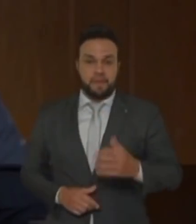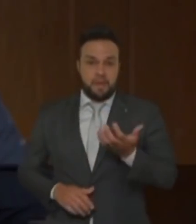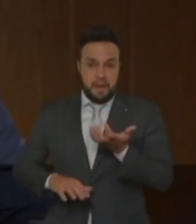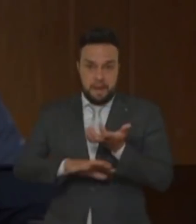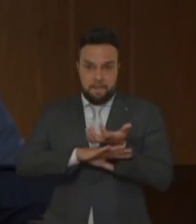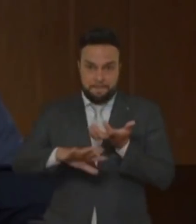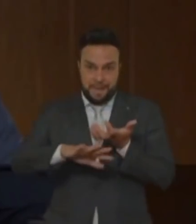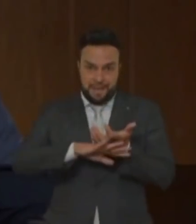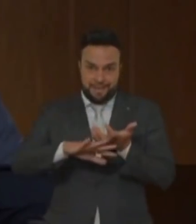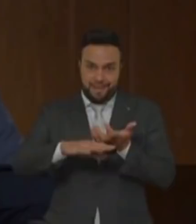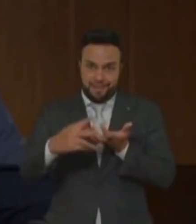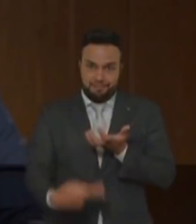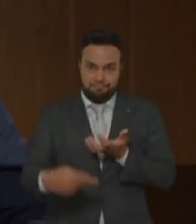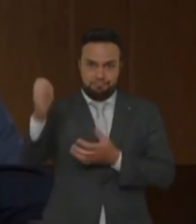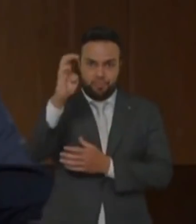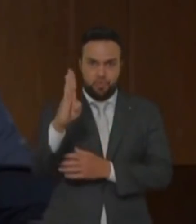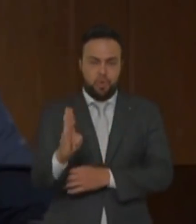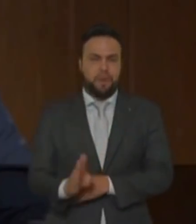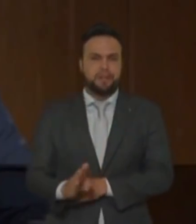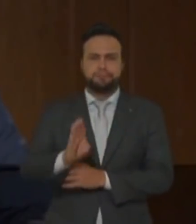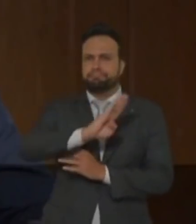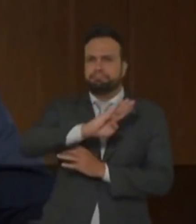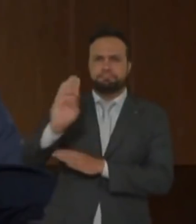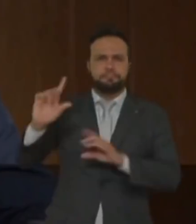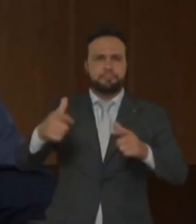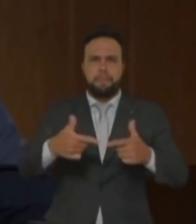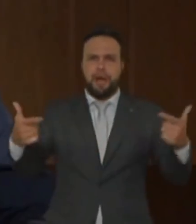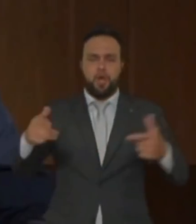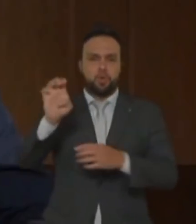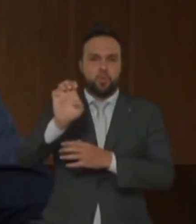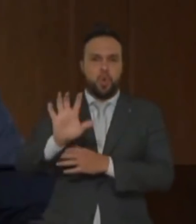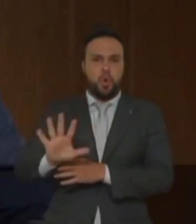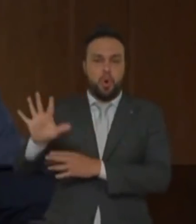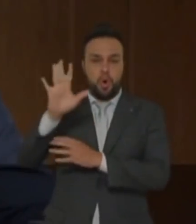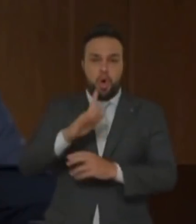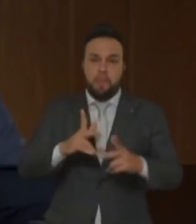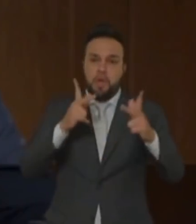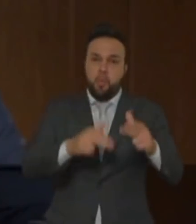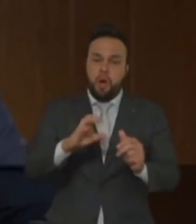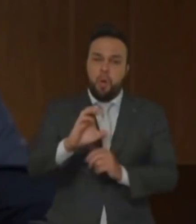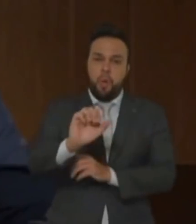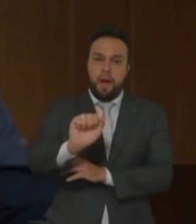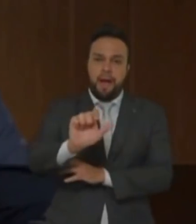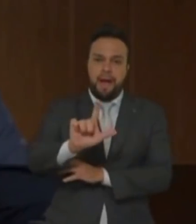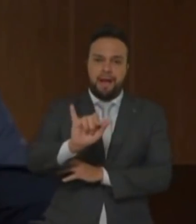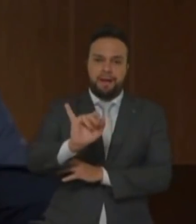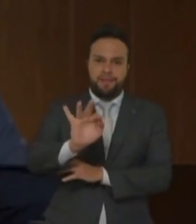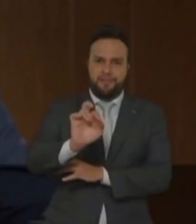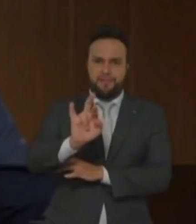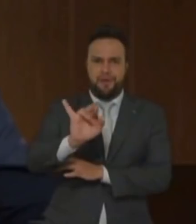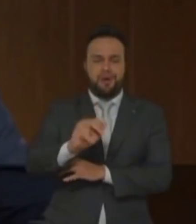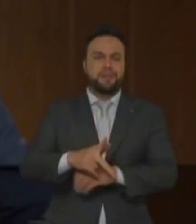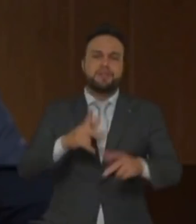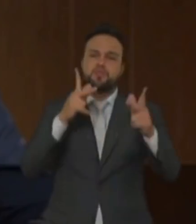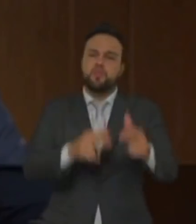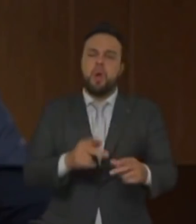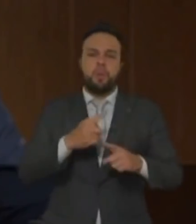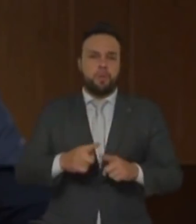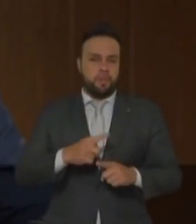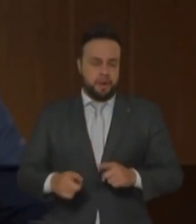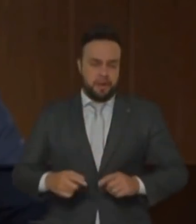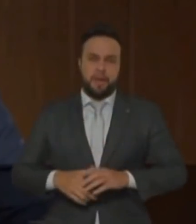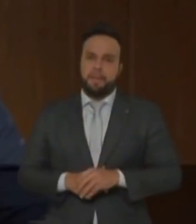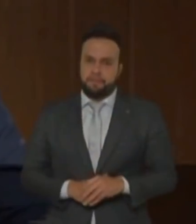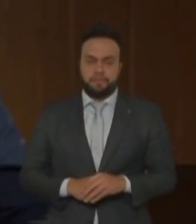o nosso Pantanal com área maior que muitos países europeus assim como a Califórnia sofre dos mesmos